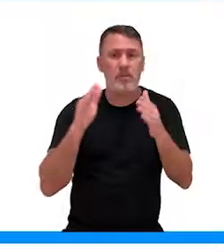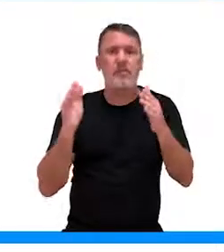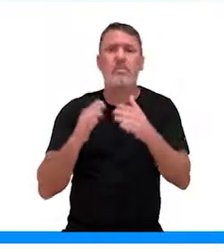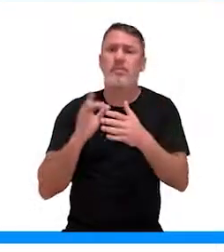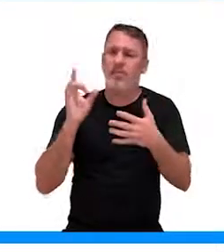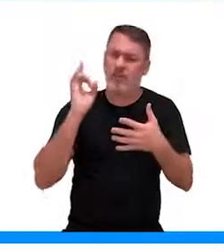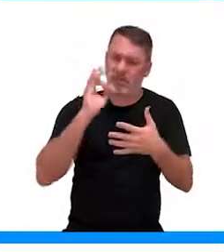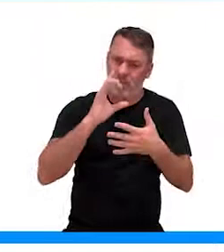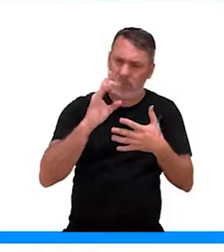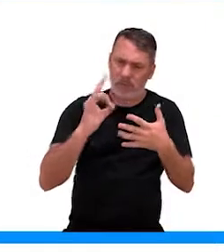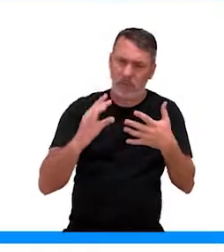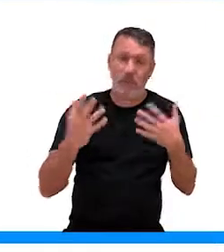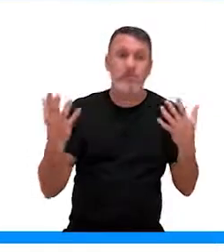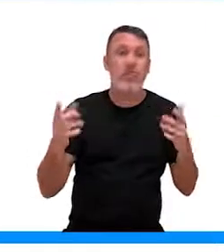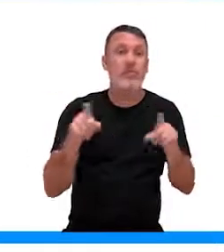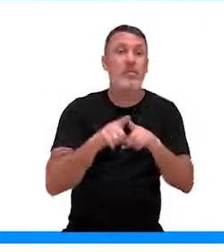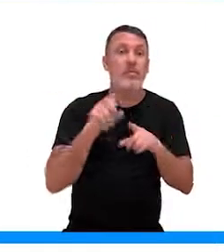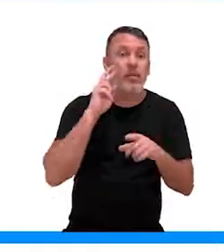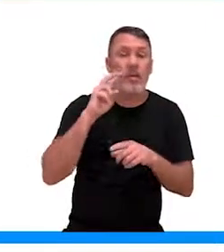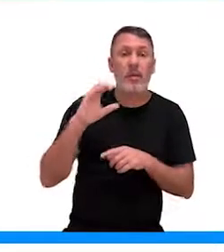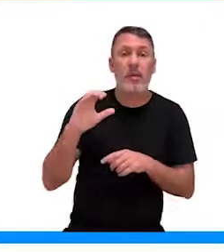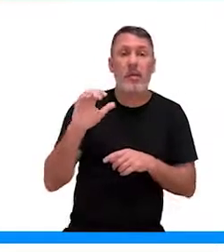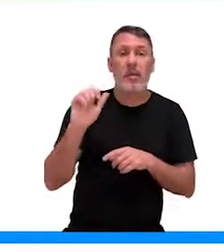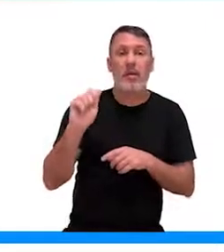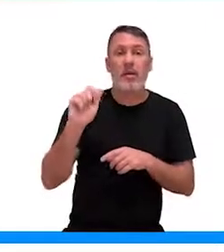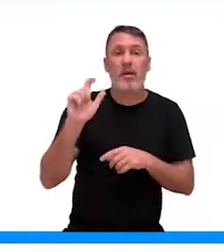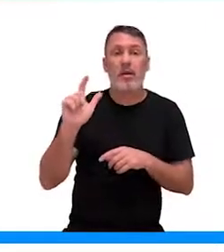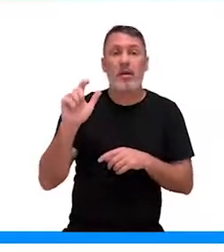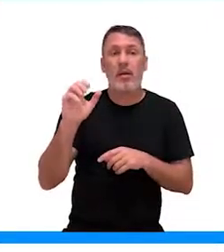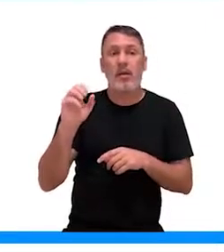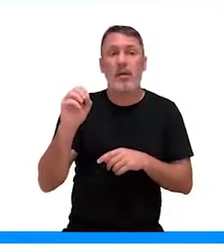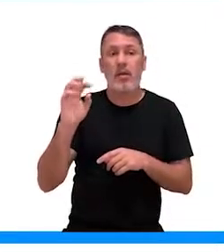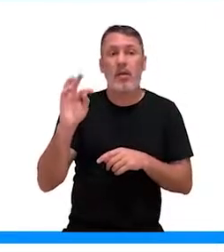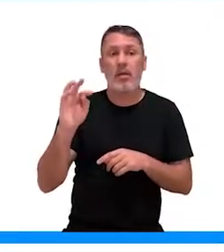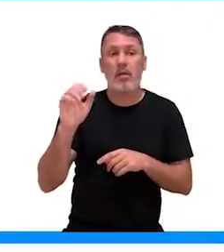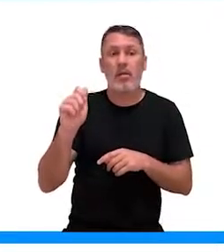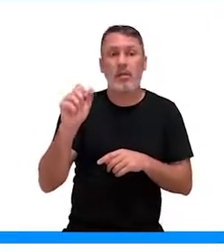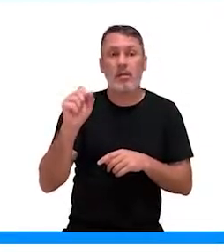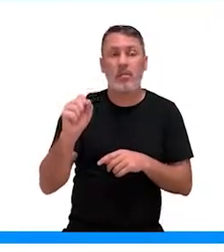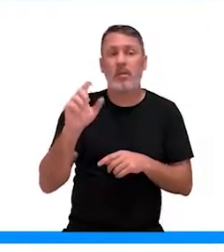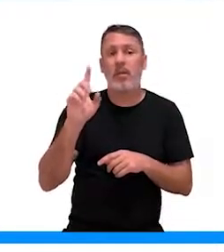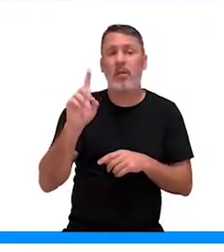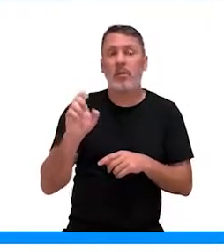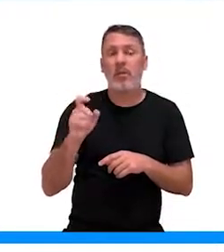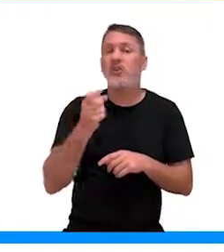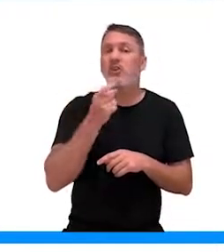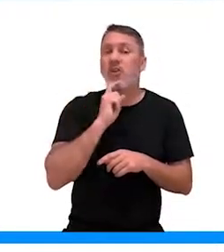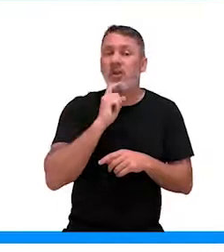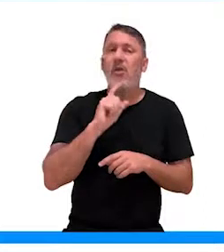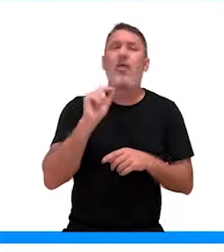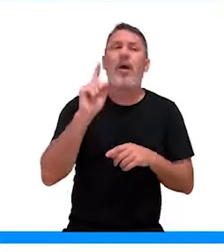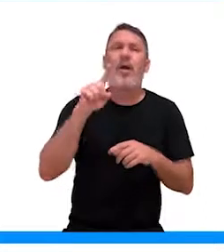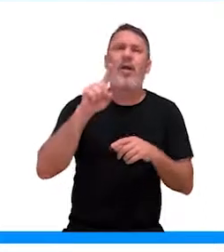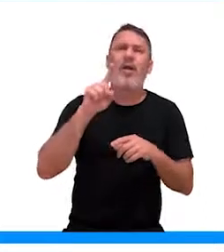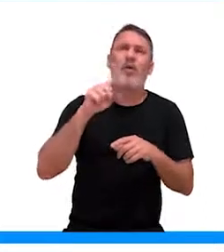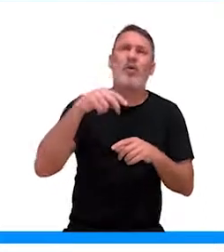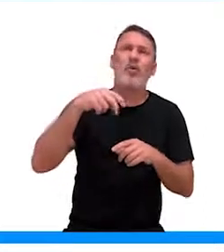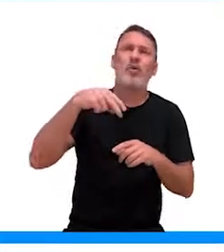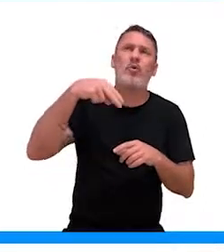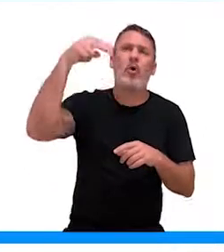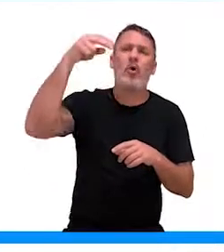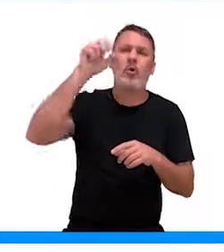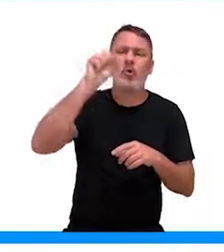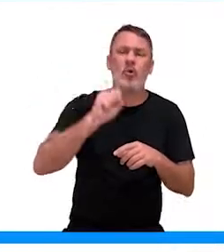um desses. As calotas de gelo, principalmente, claro, estamos falando aqui das áreas polares, das